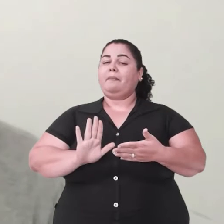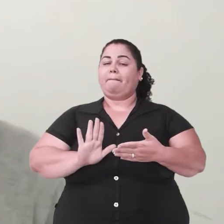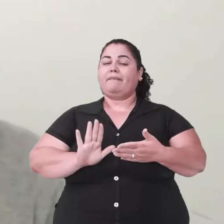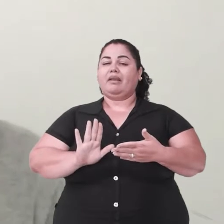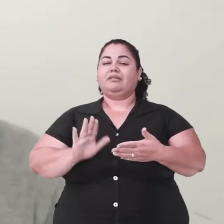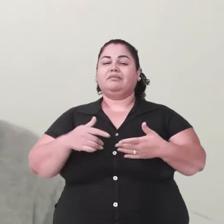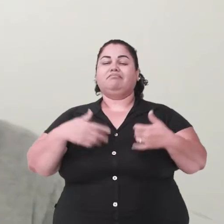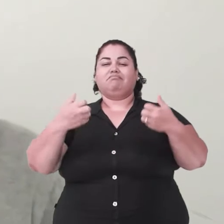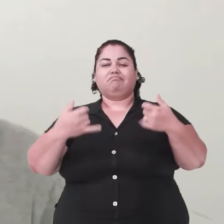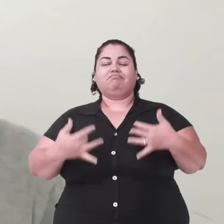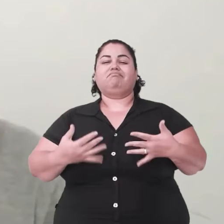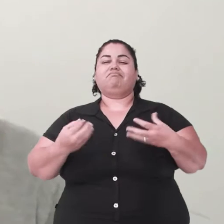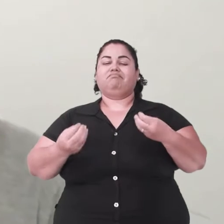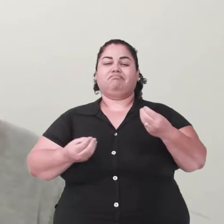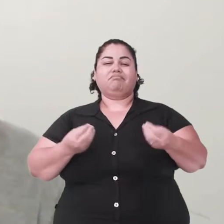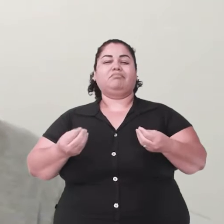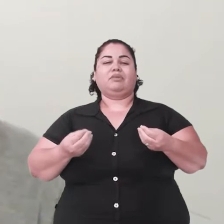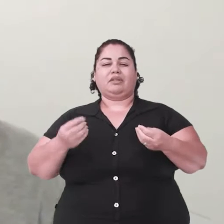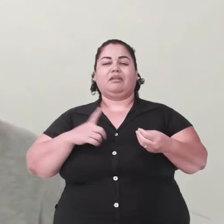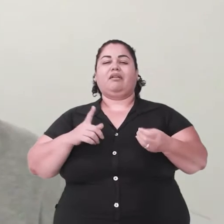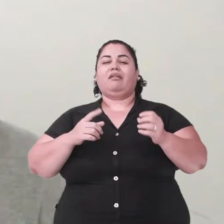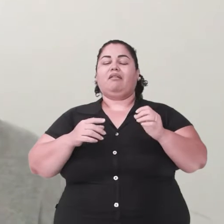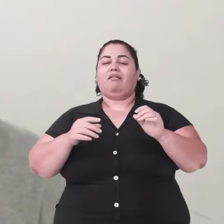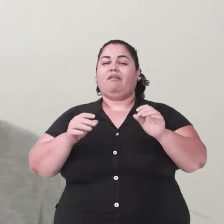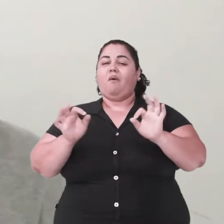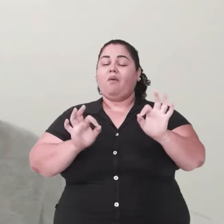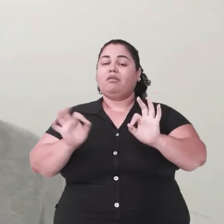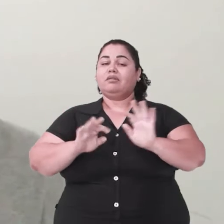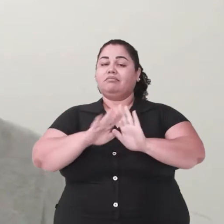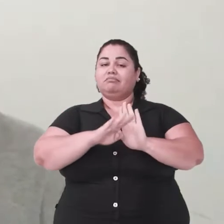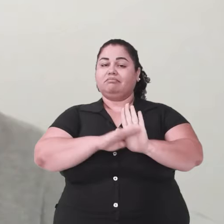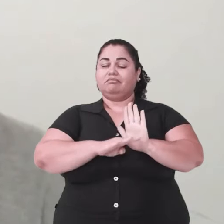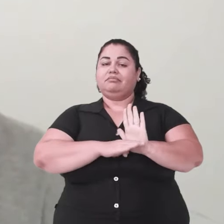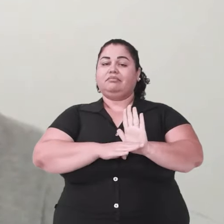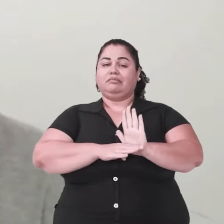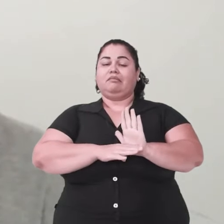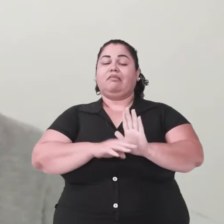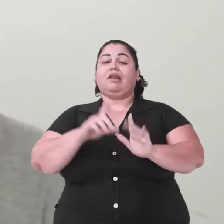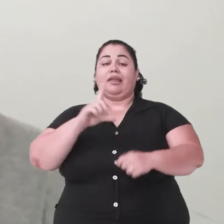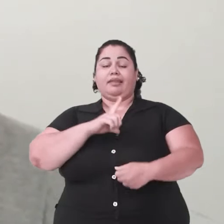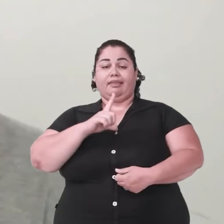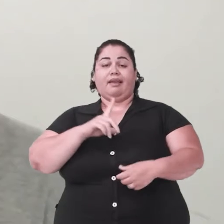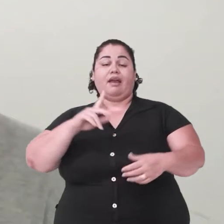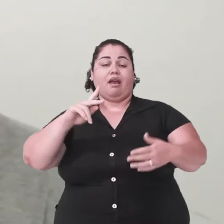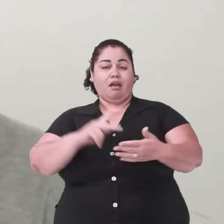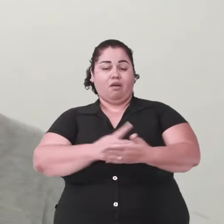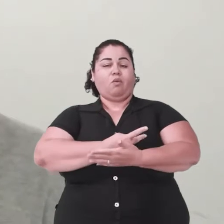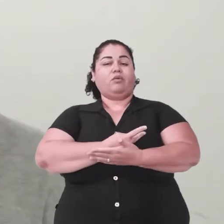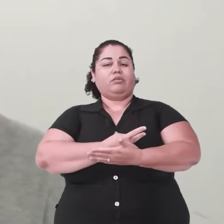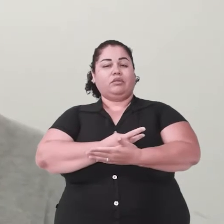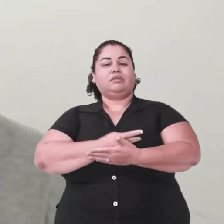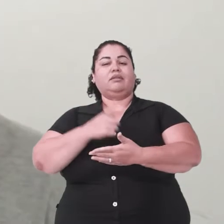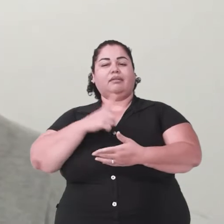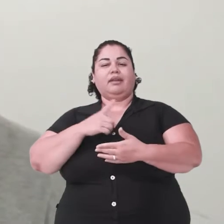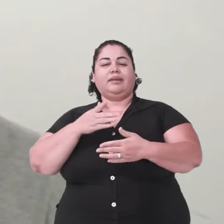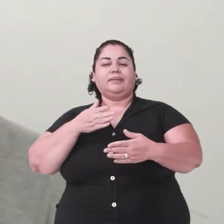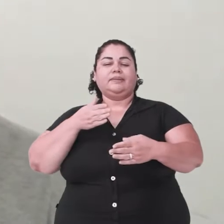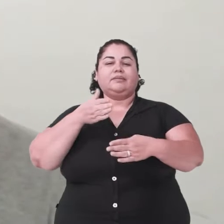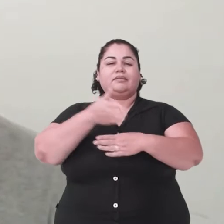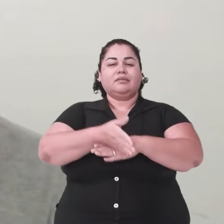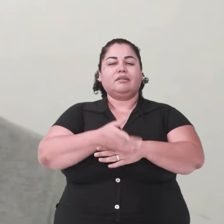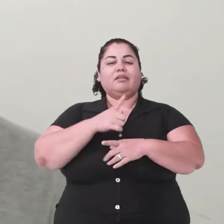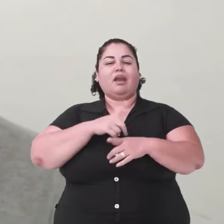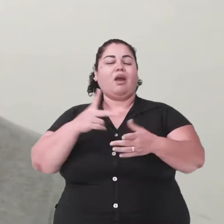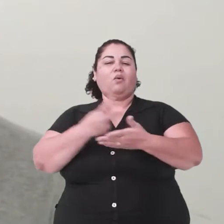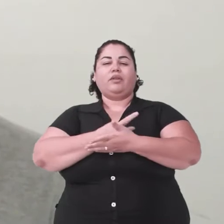mas vamos estabelecer o seguinte: existem acontecimentos que interferem